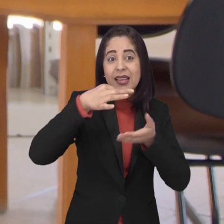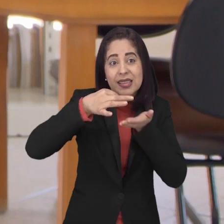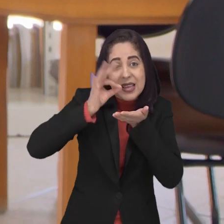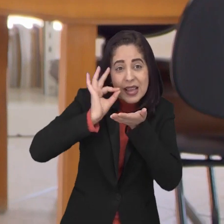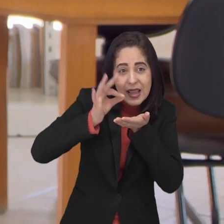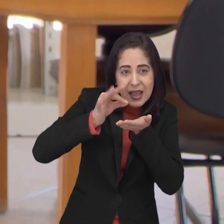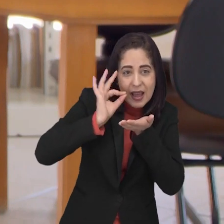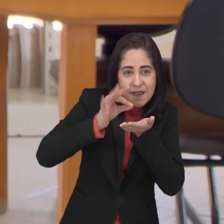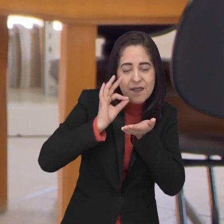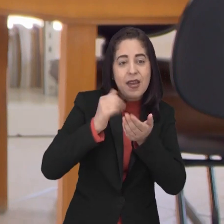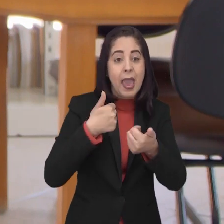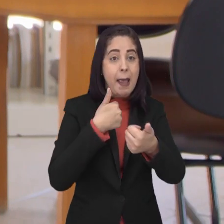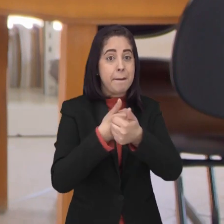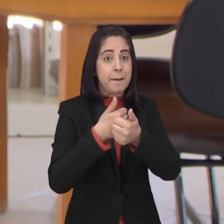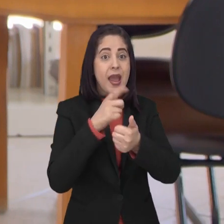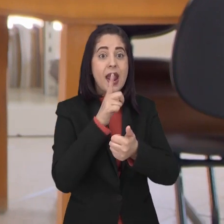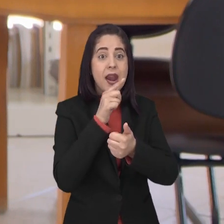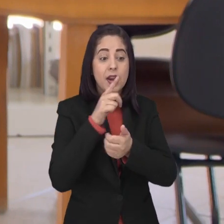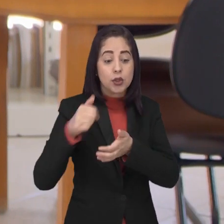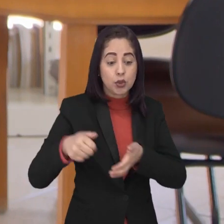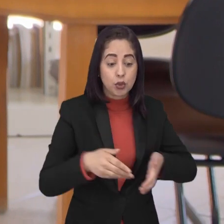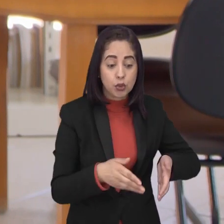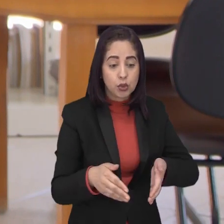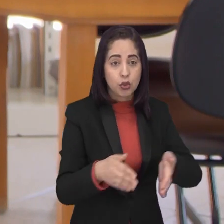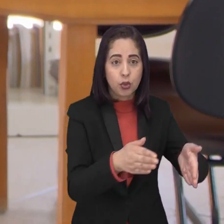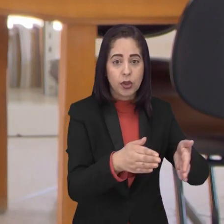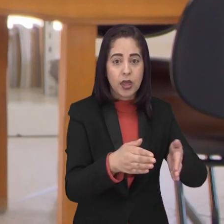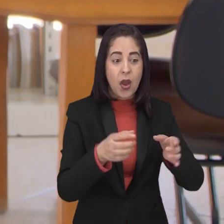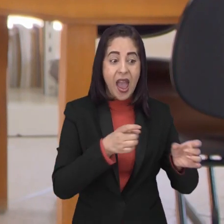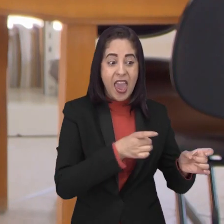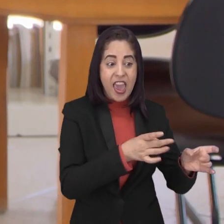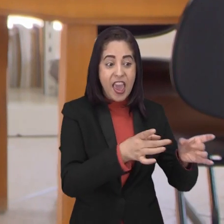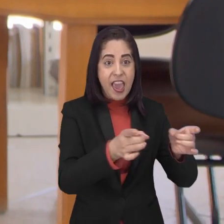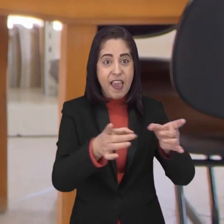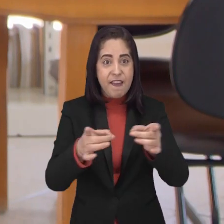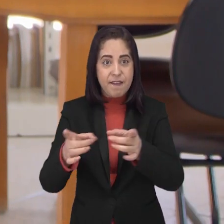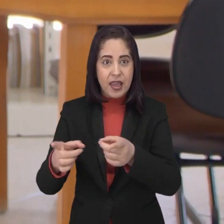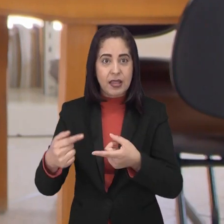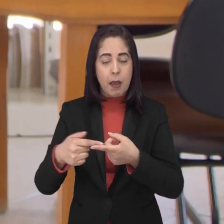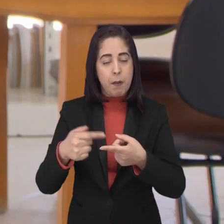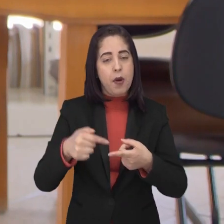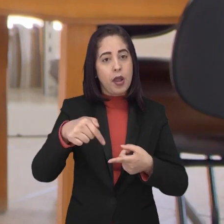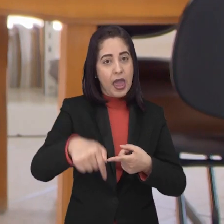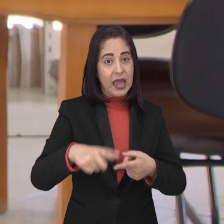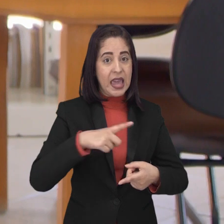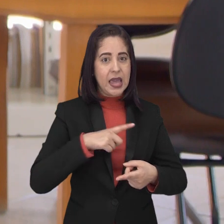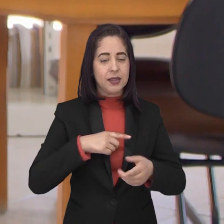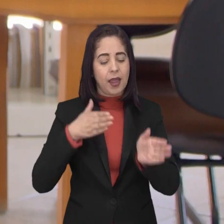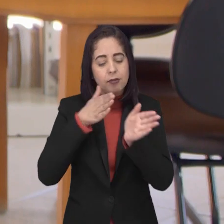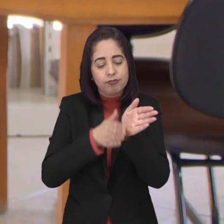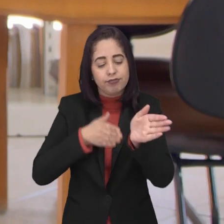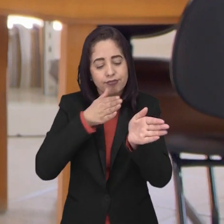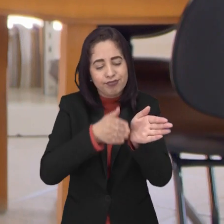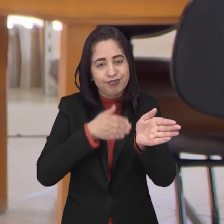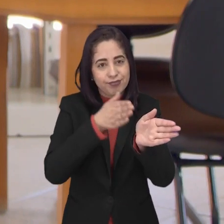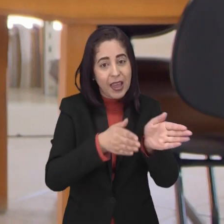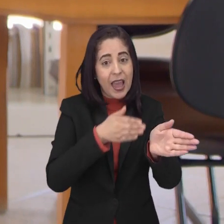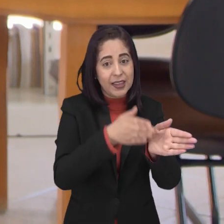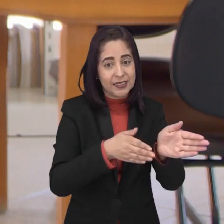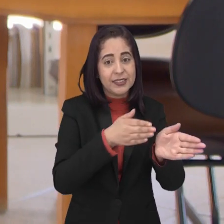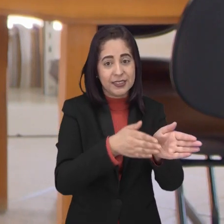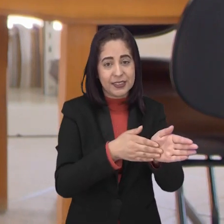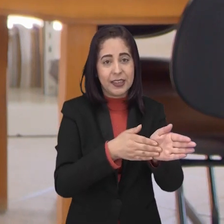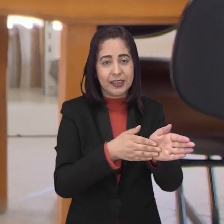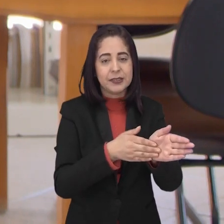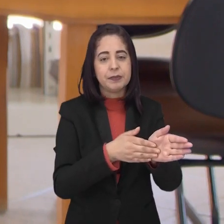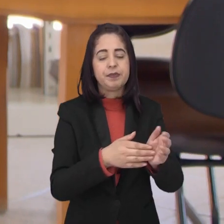na várzea do Rio Paraíba, para vender para a estrada de ferro que estava circulando por aqui, que foi o Eugênio